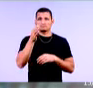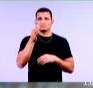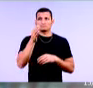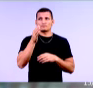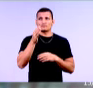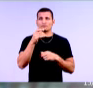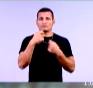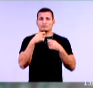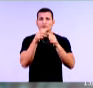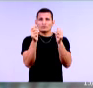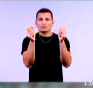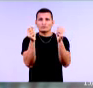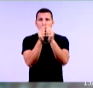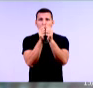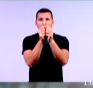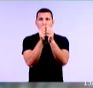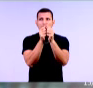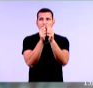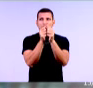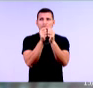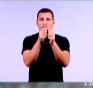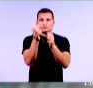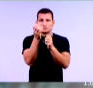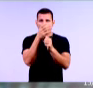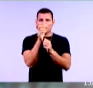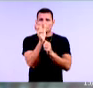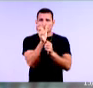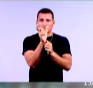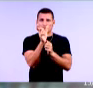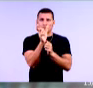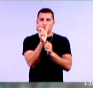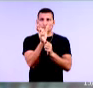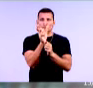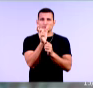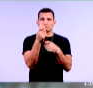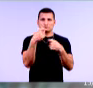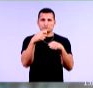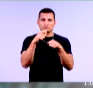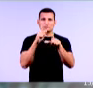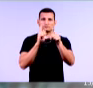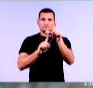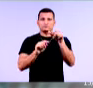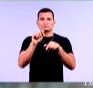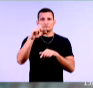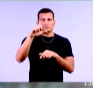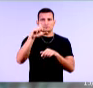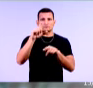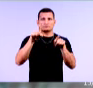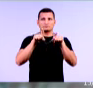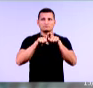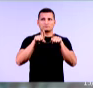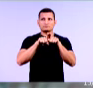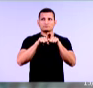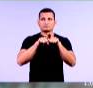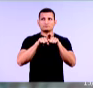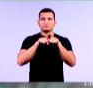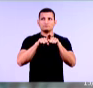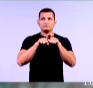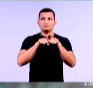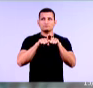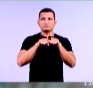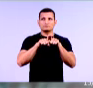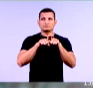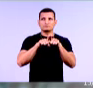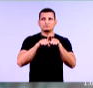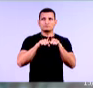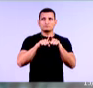Então tem que colocar tudo junto. Como é uma nova palavra, essa nova palavra eu coloco letra maiúscula também. Conta